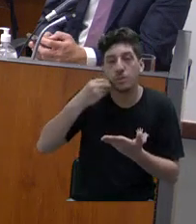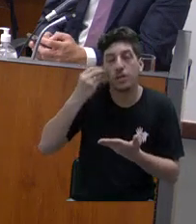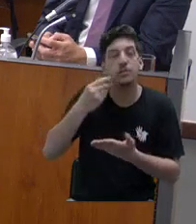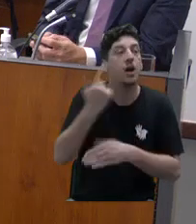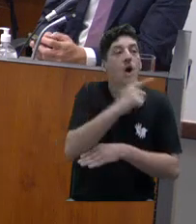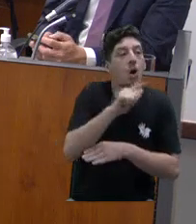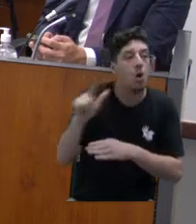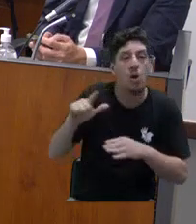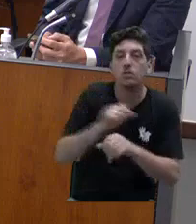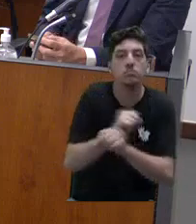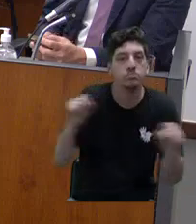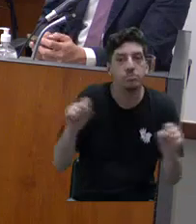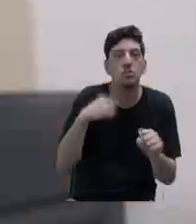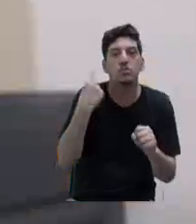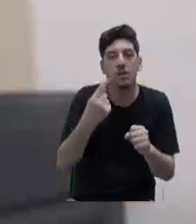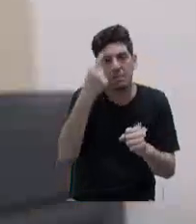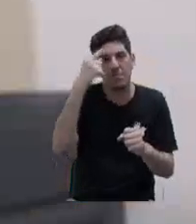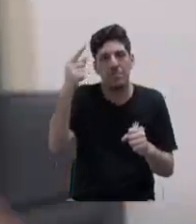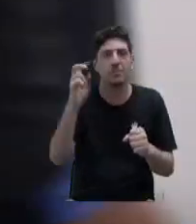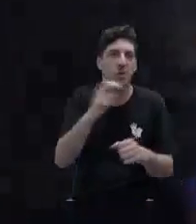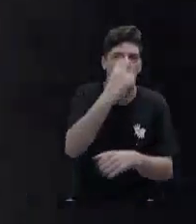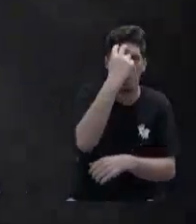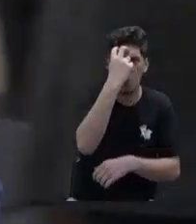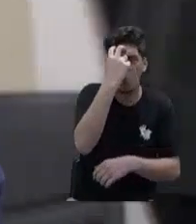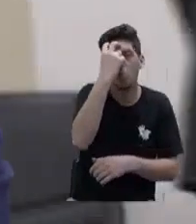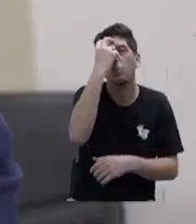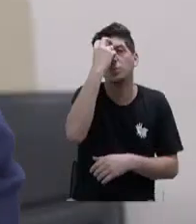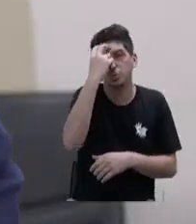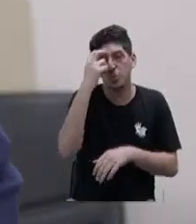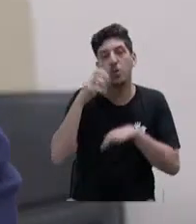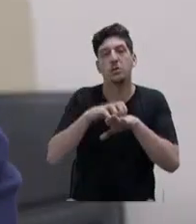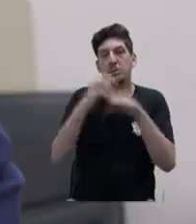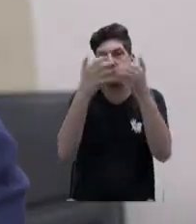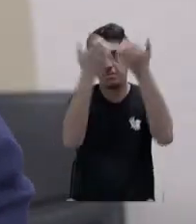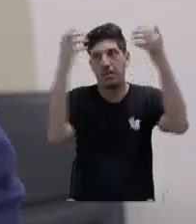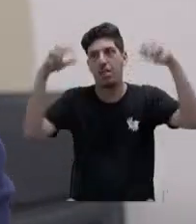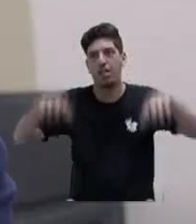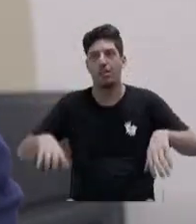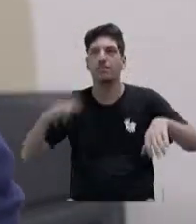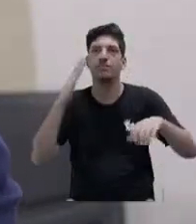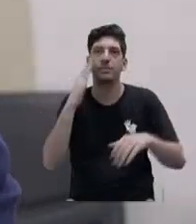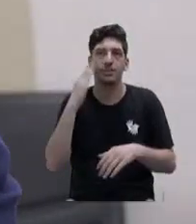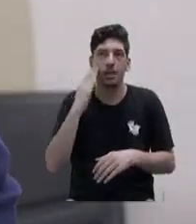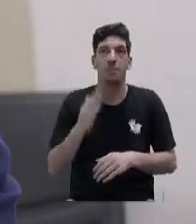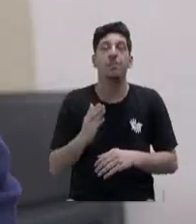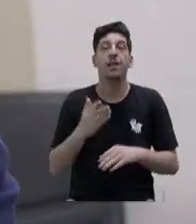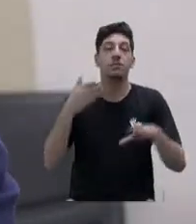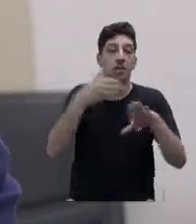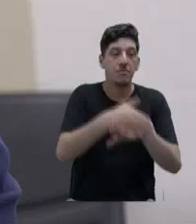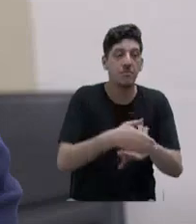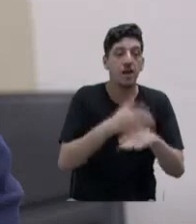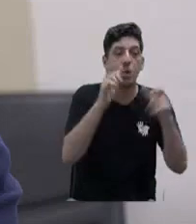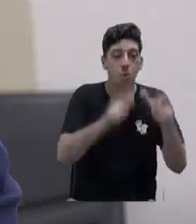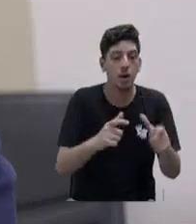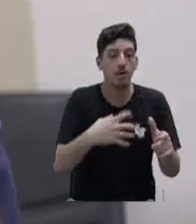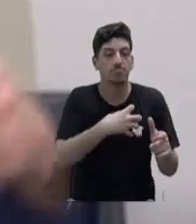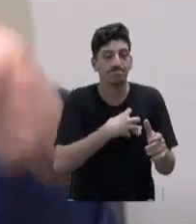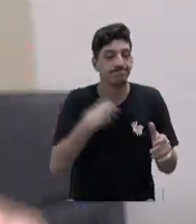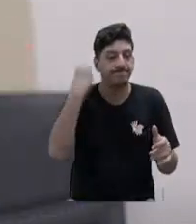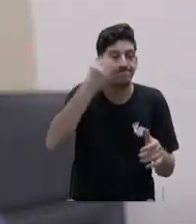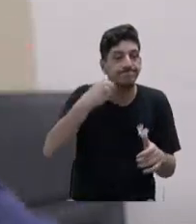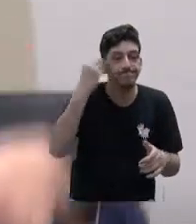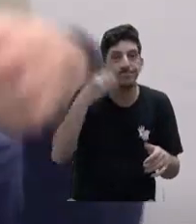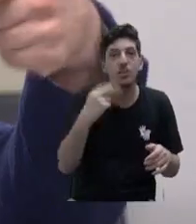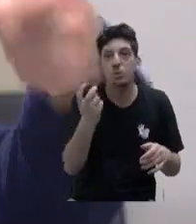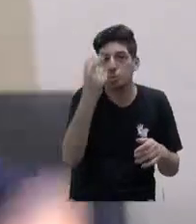E a gente dissocia cultura, ou seja, estar naquele lugar e sentir aquele lugar, que é a cultura que dá, que é